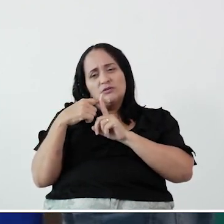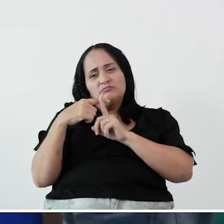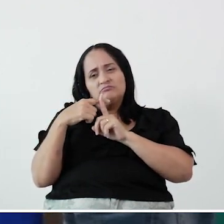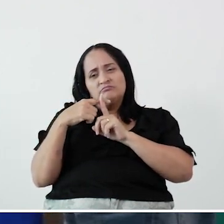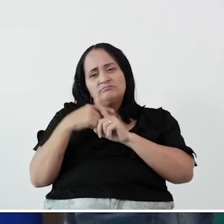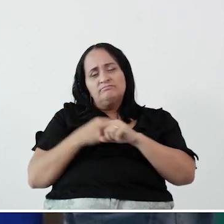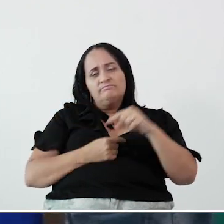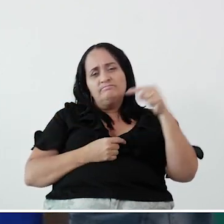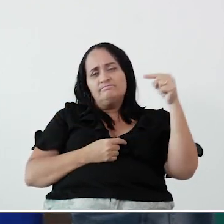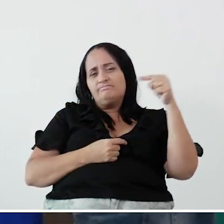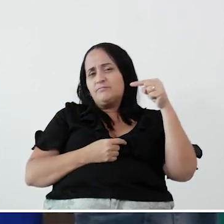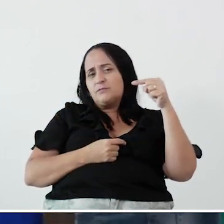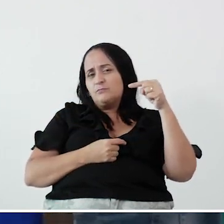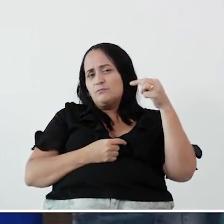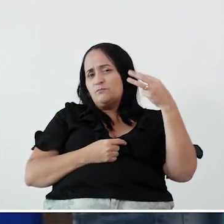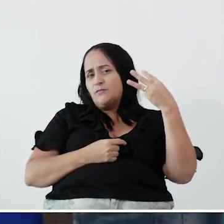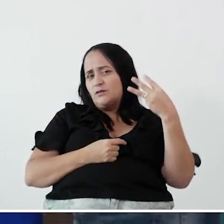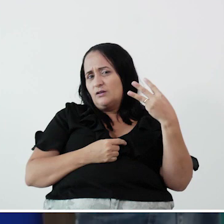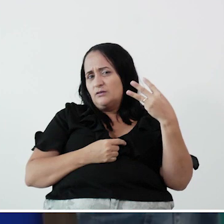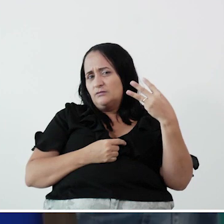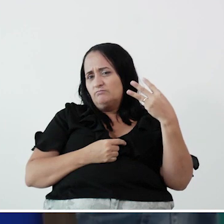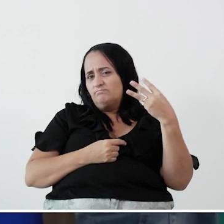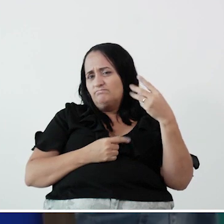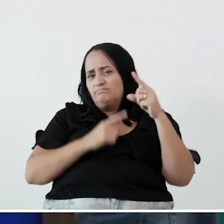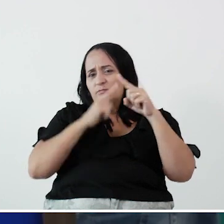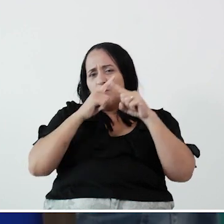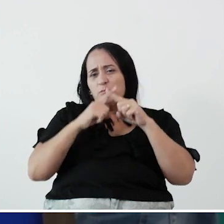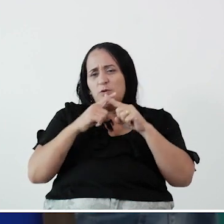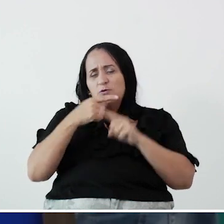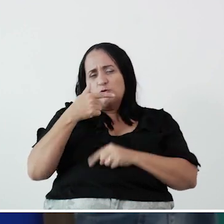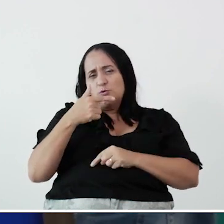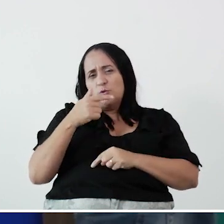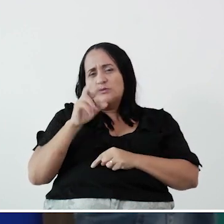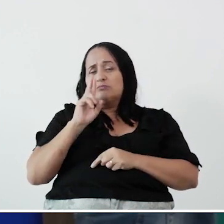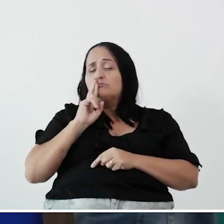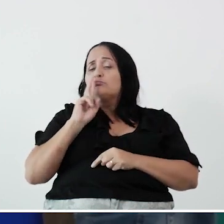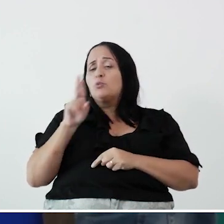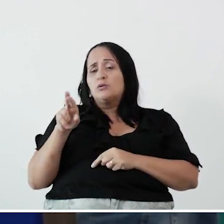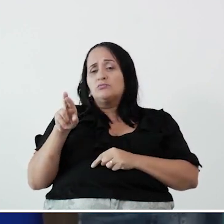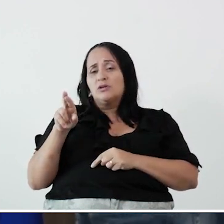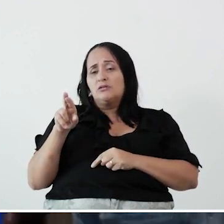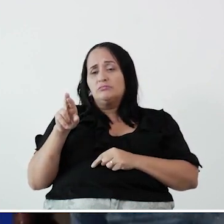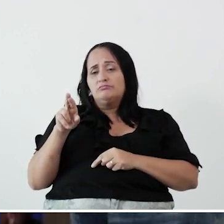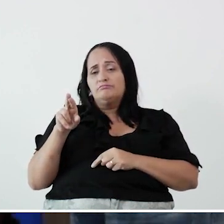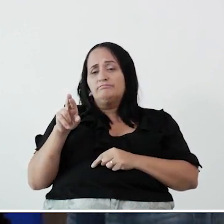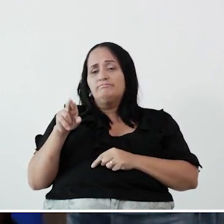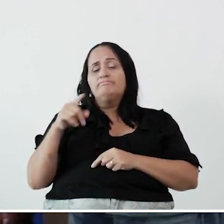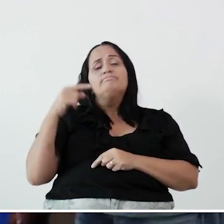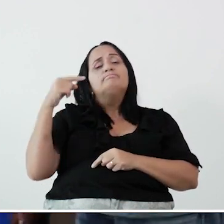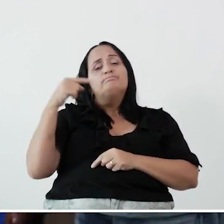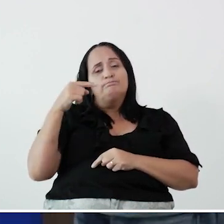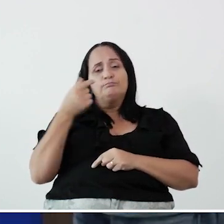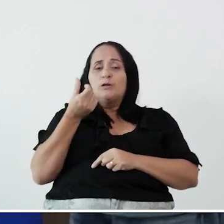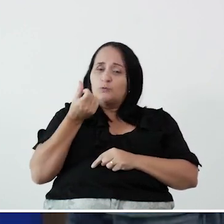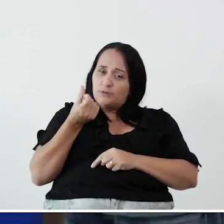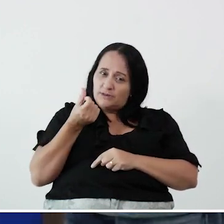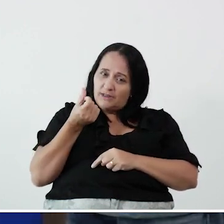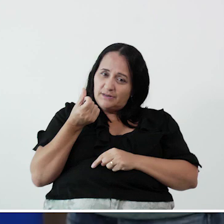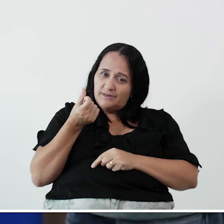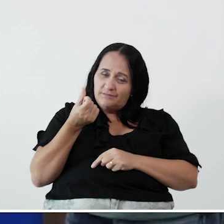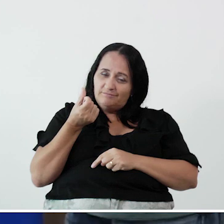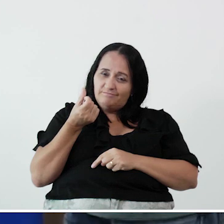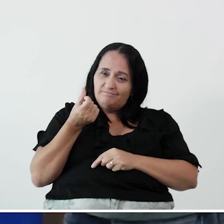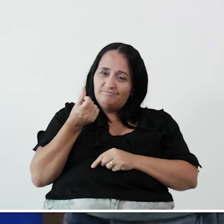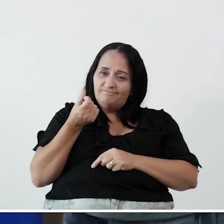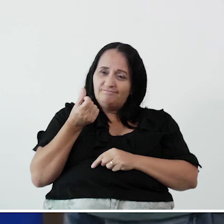tem sinal negativo, o outro tem sinal positivo. Resultado da operação será negativo. A